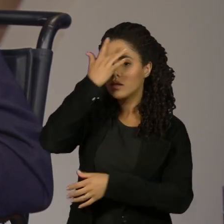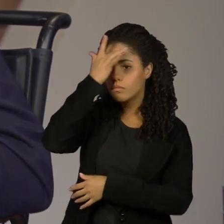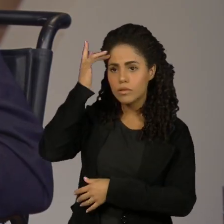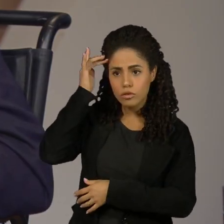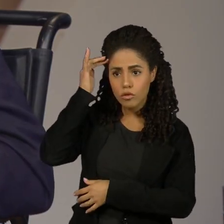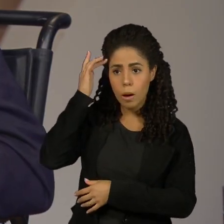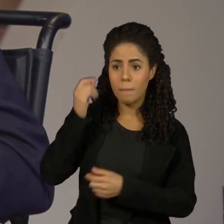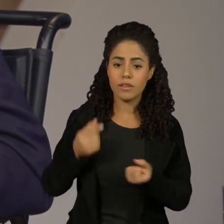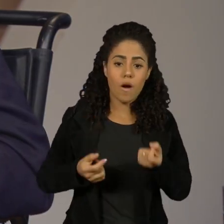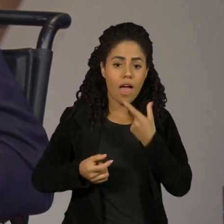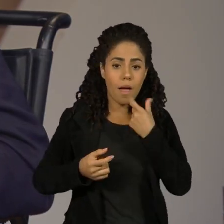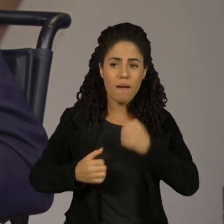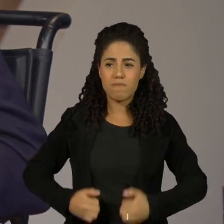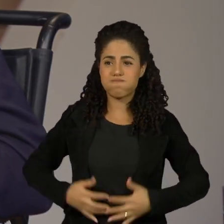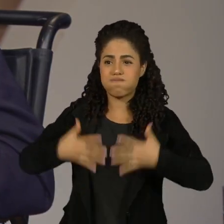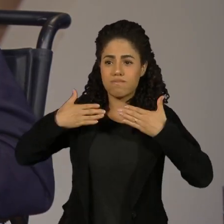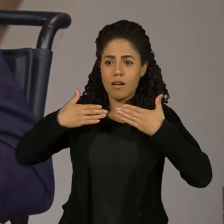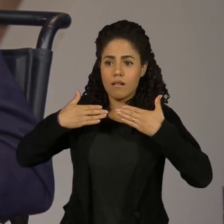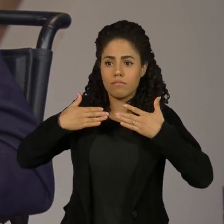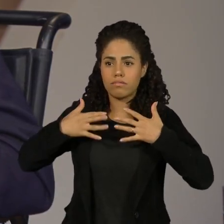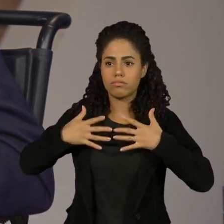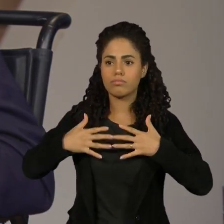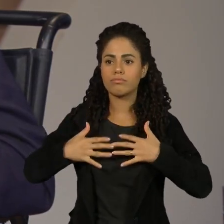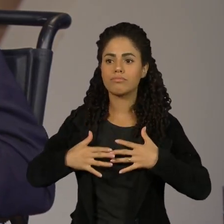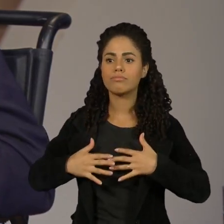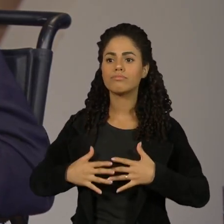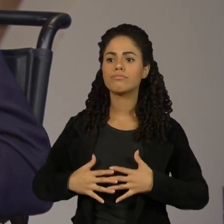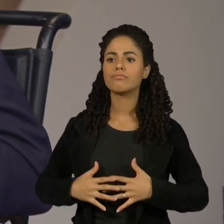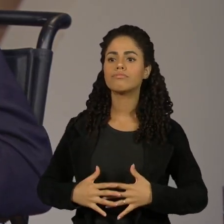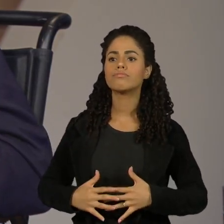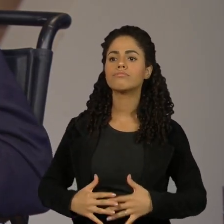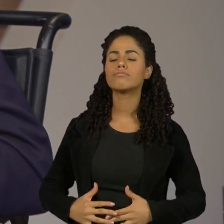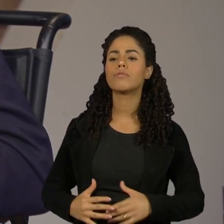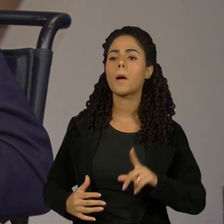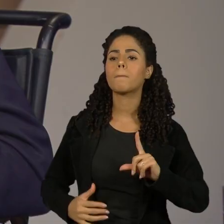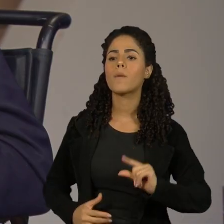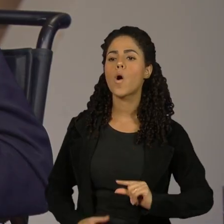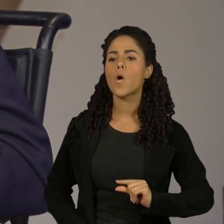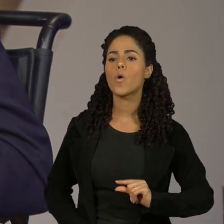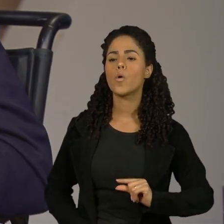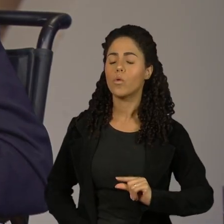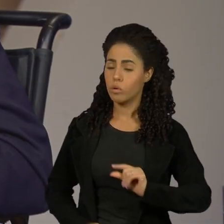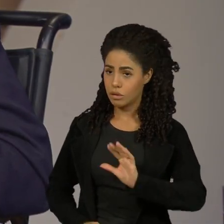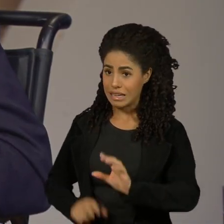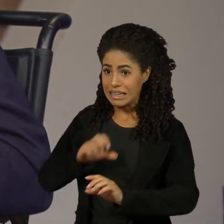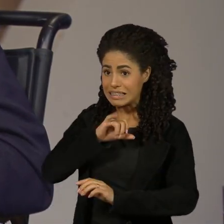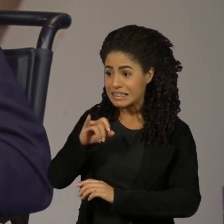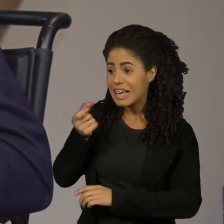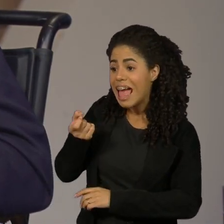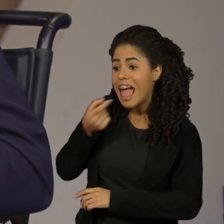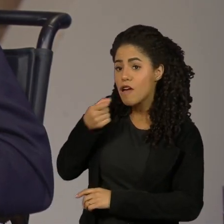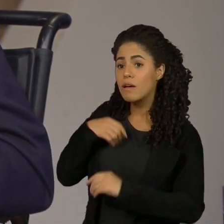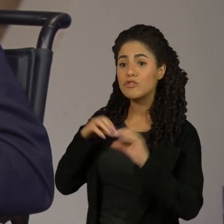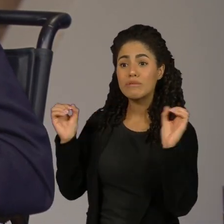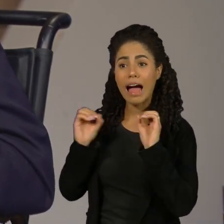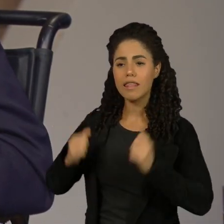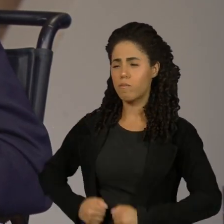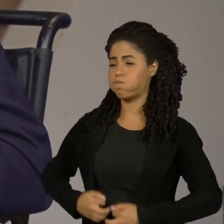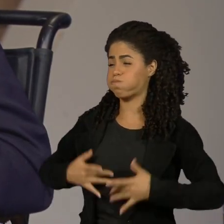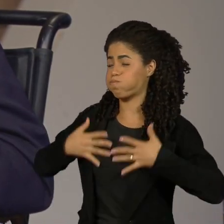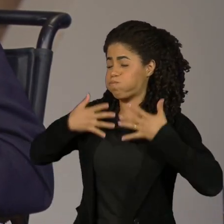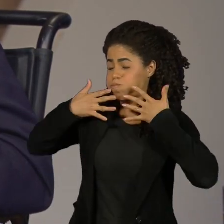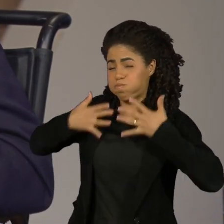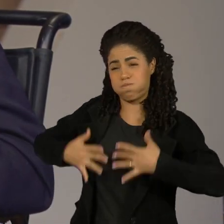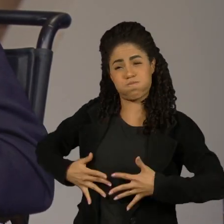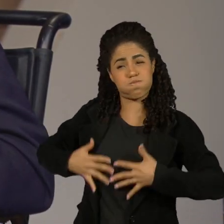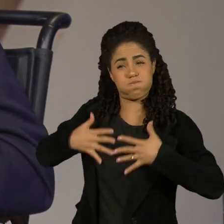coquetel. Você toma os medicamentos e ainda continua tendo um pouquinho de inflamação. Sem os medicamentos, a inflamação é muito maior.